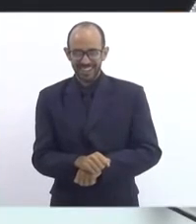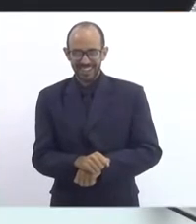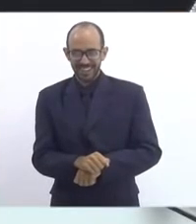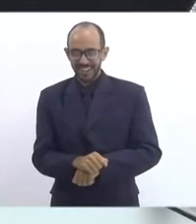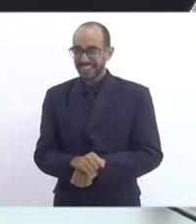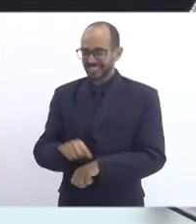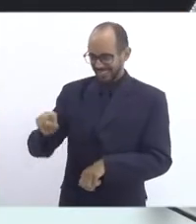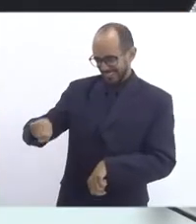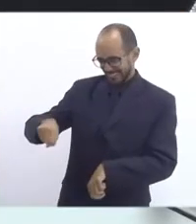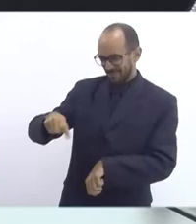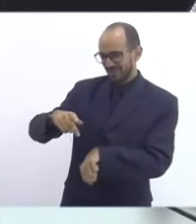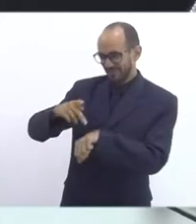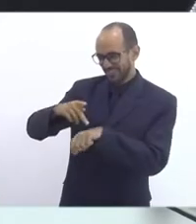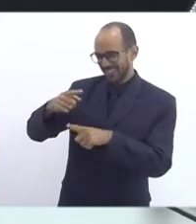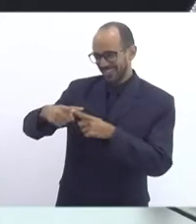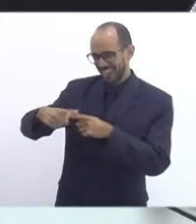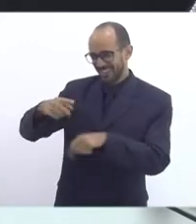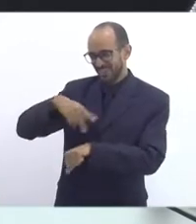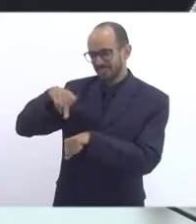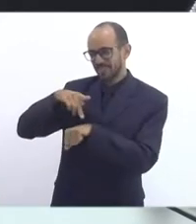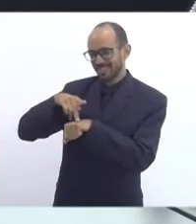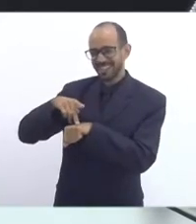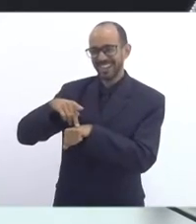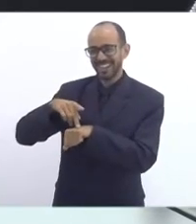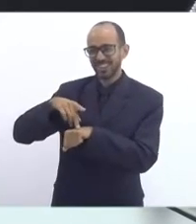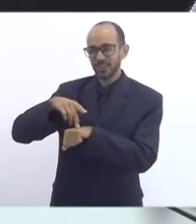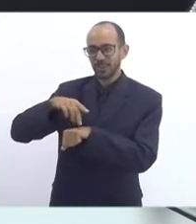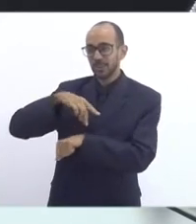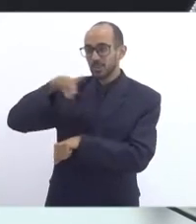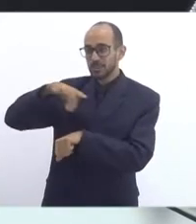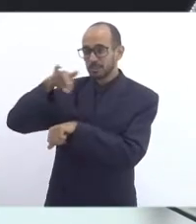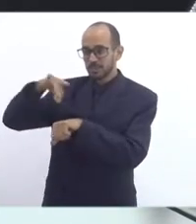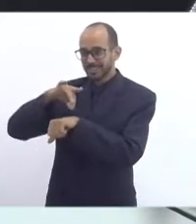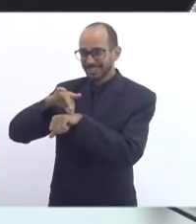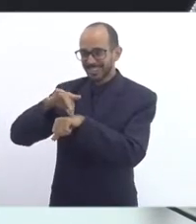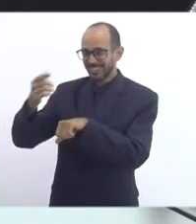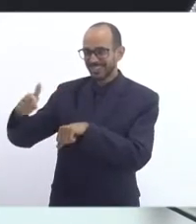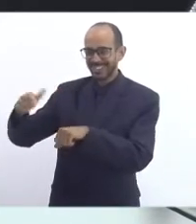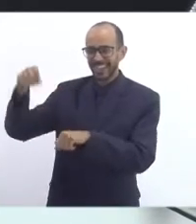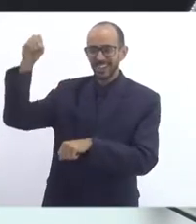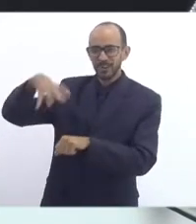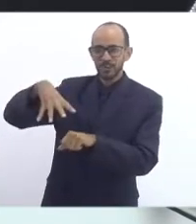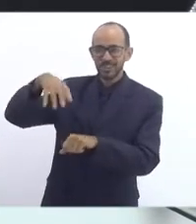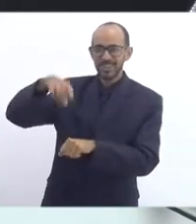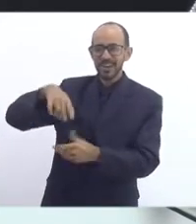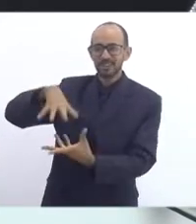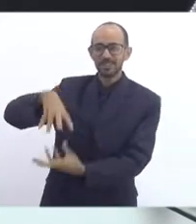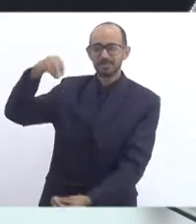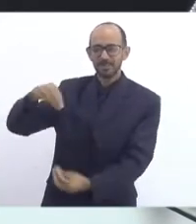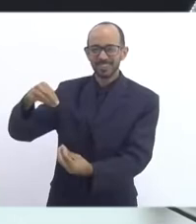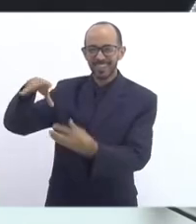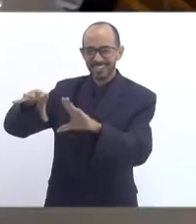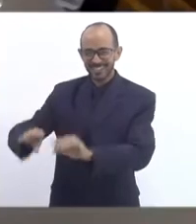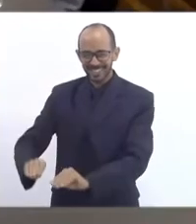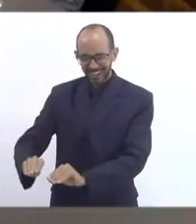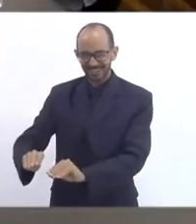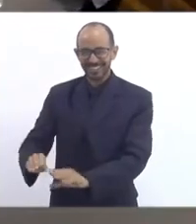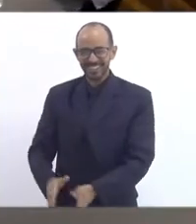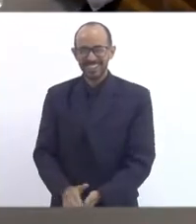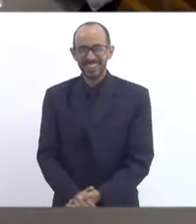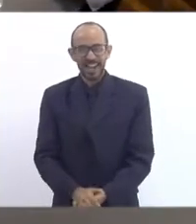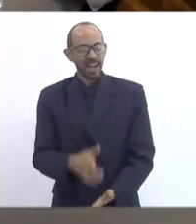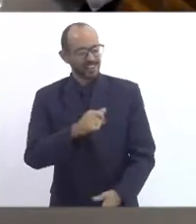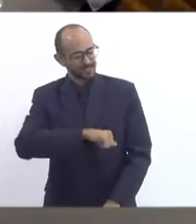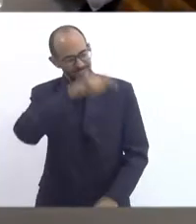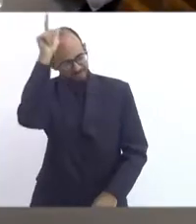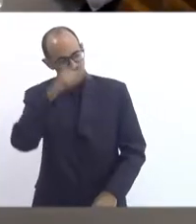Santo, eu gostei. Santo sem luz é o espírito das trevas. Eu gostei, o deputado Luiz Paulo ontem estava